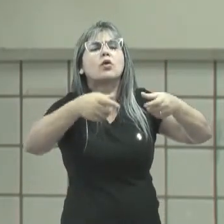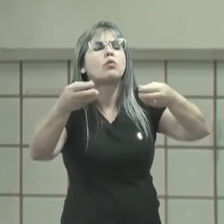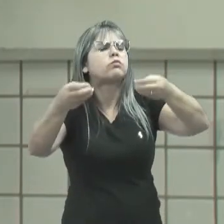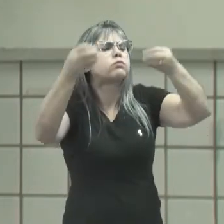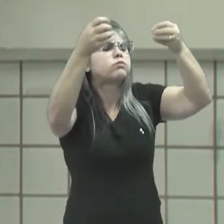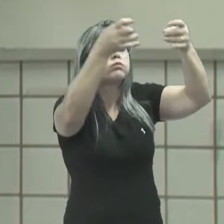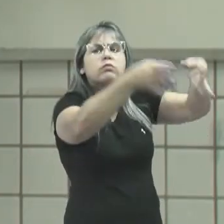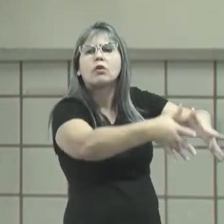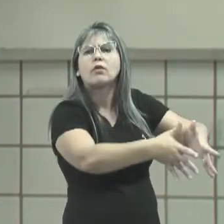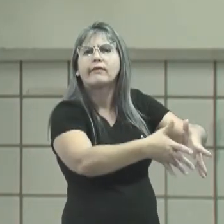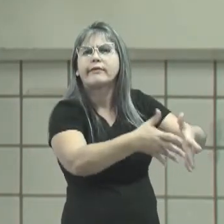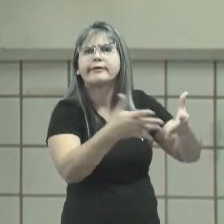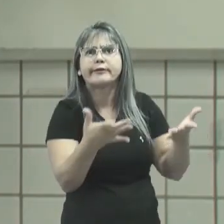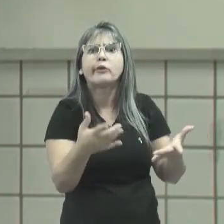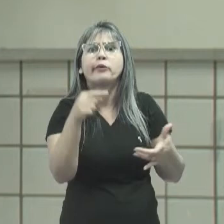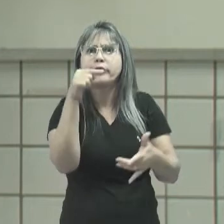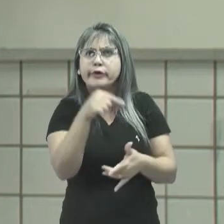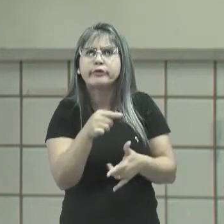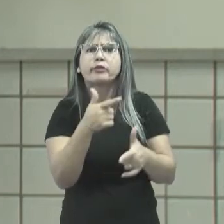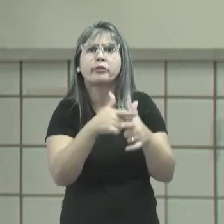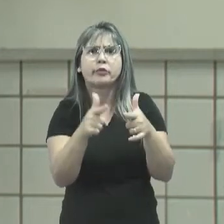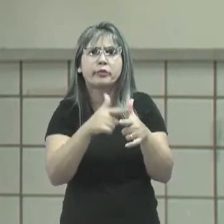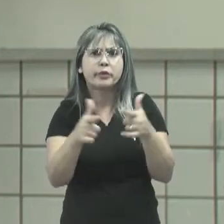chamada automação, quer dizer,